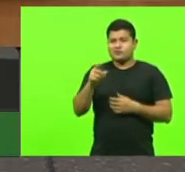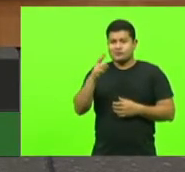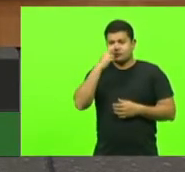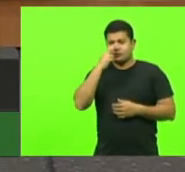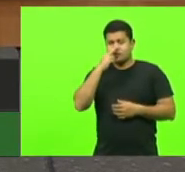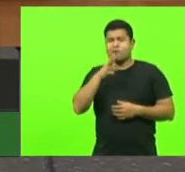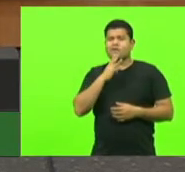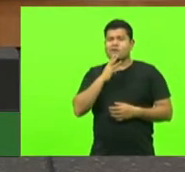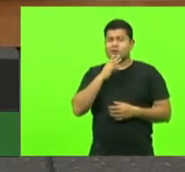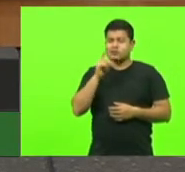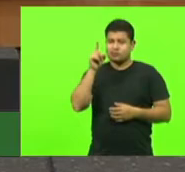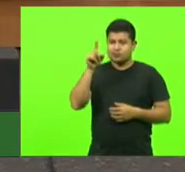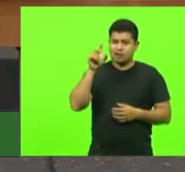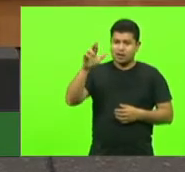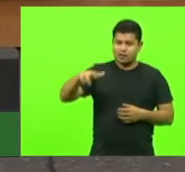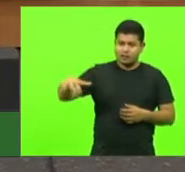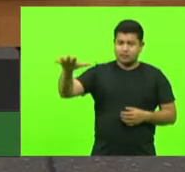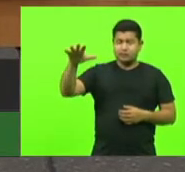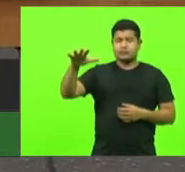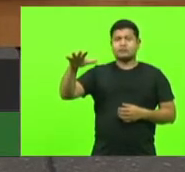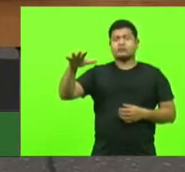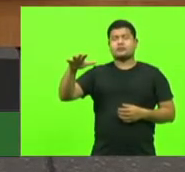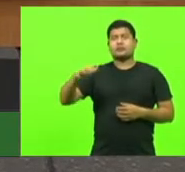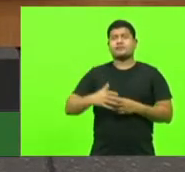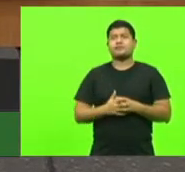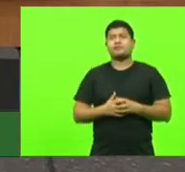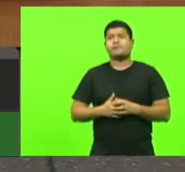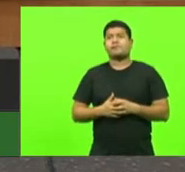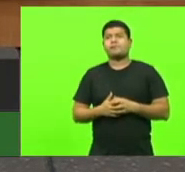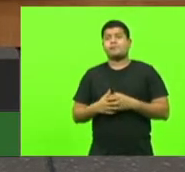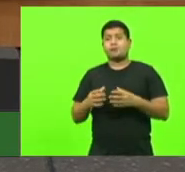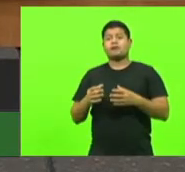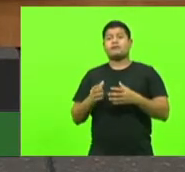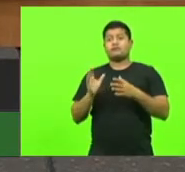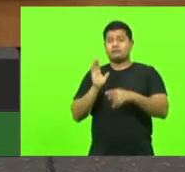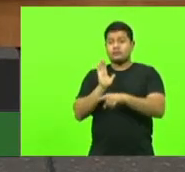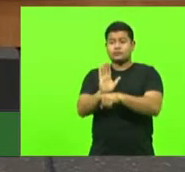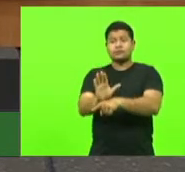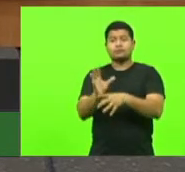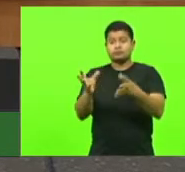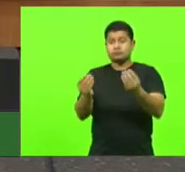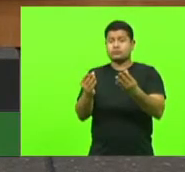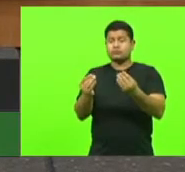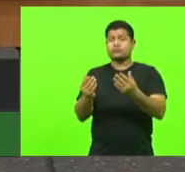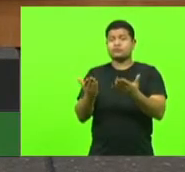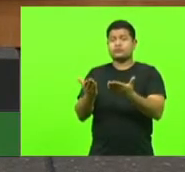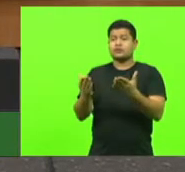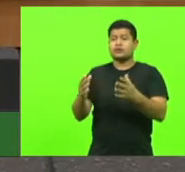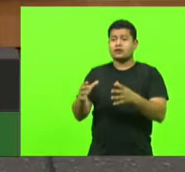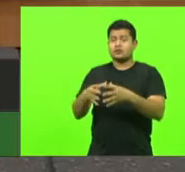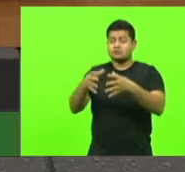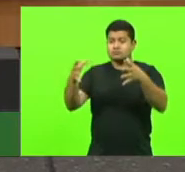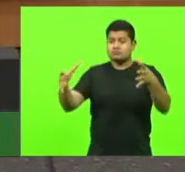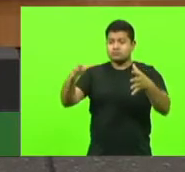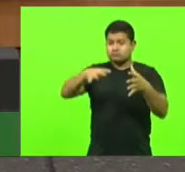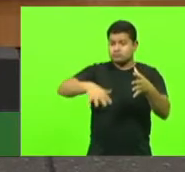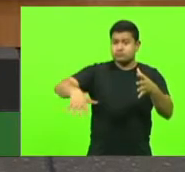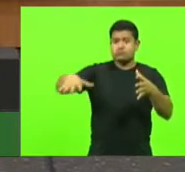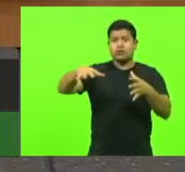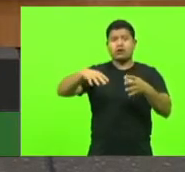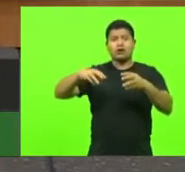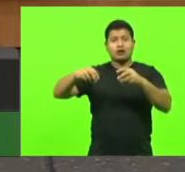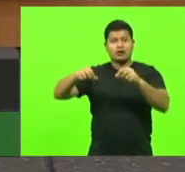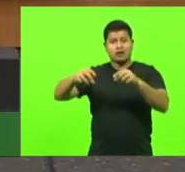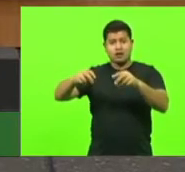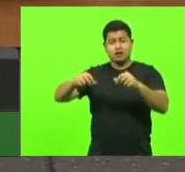a região, deputado, vai fazer uma grande diferença esse imóvel agora, em pouco